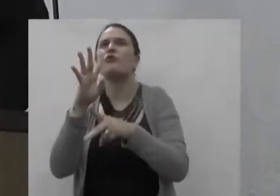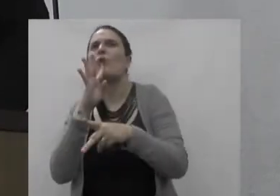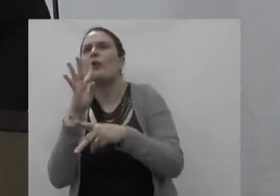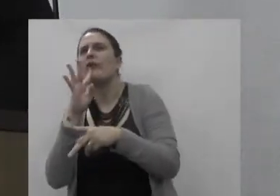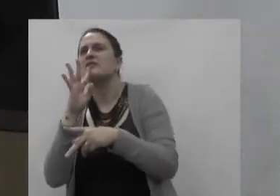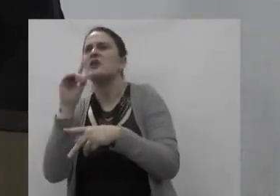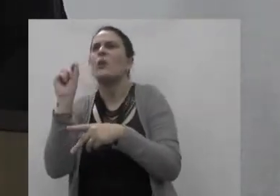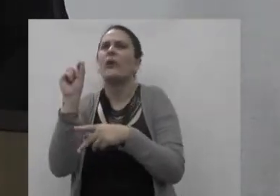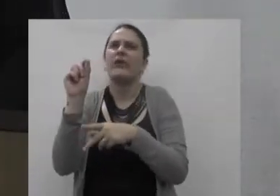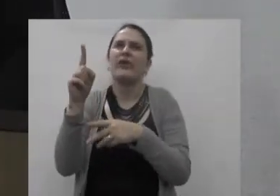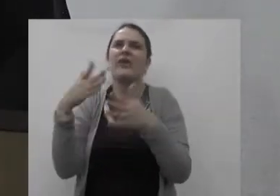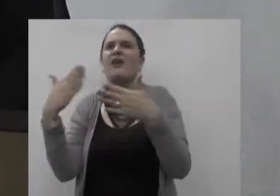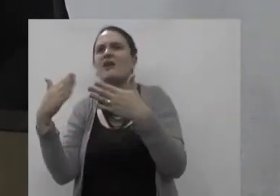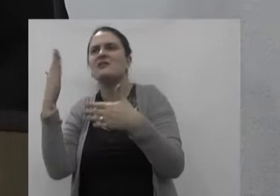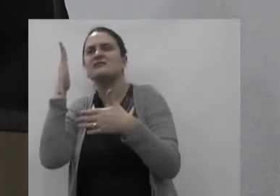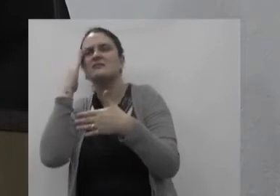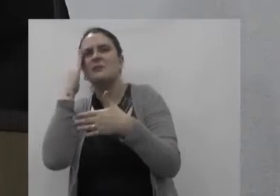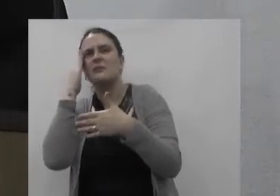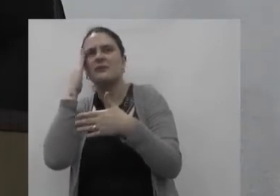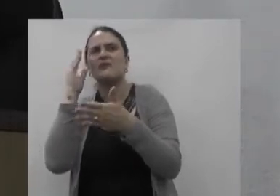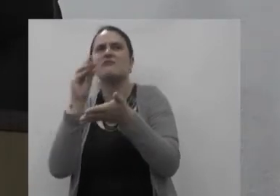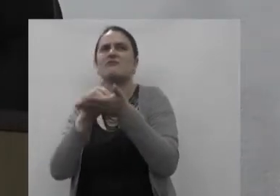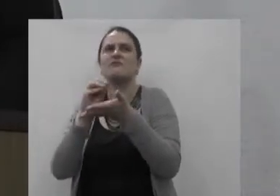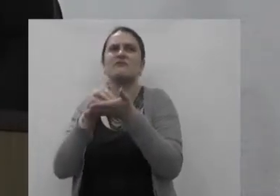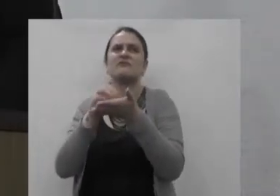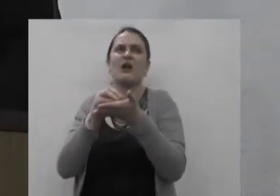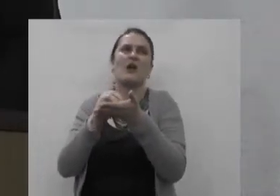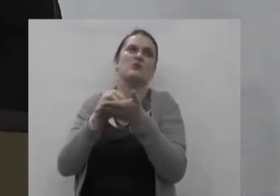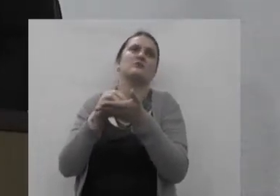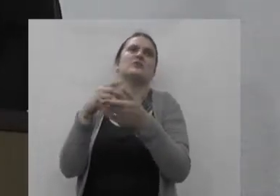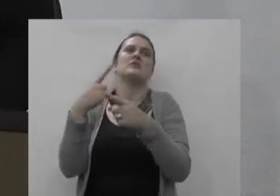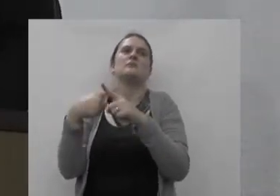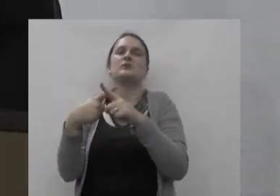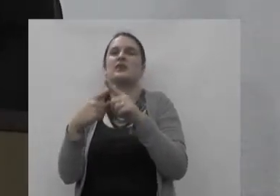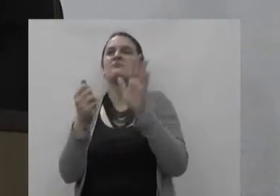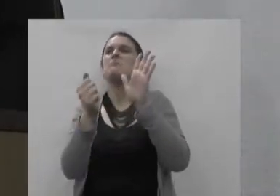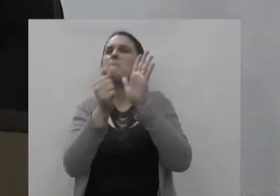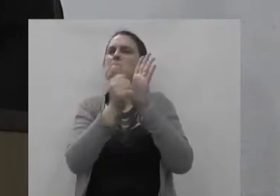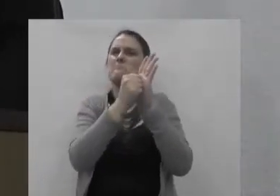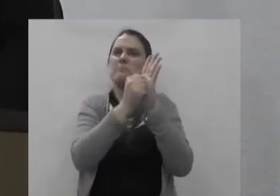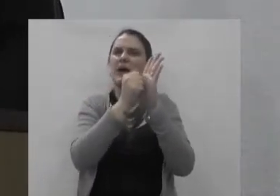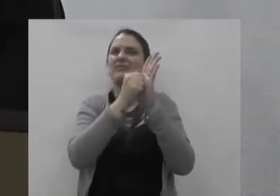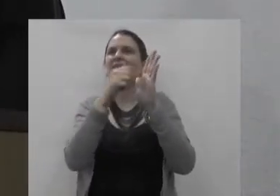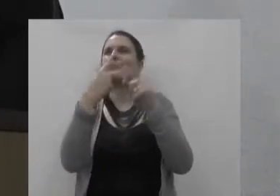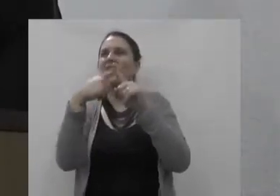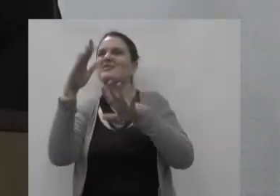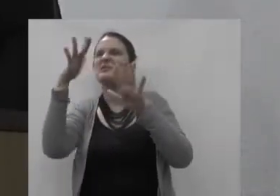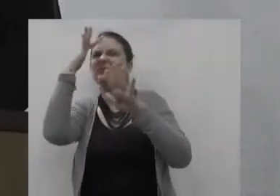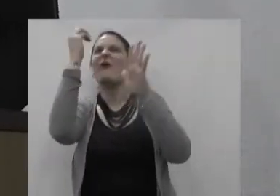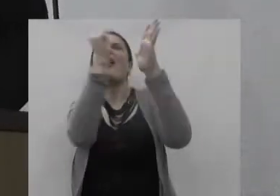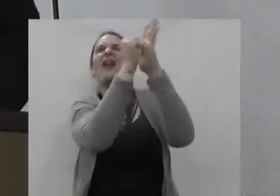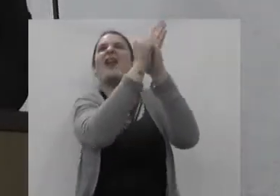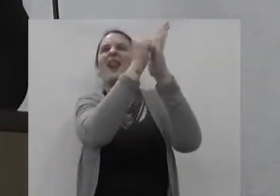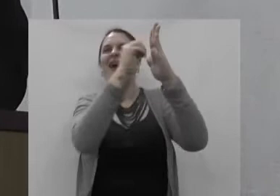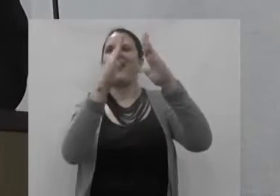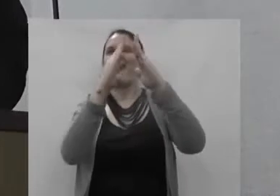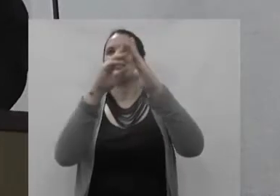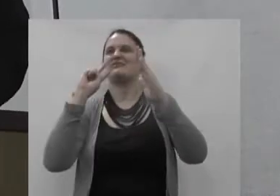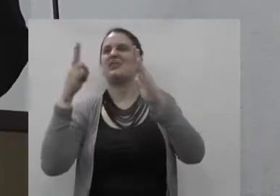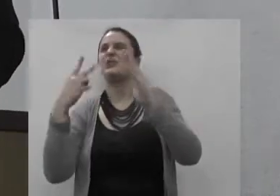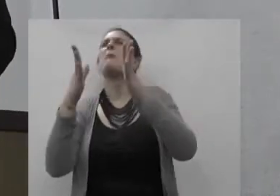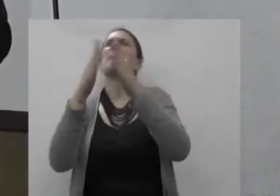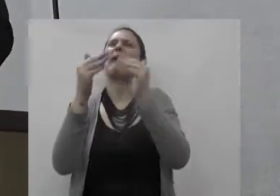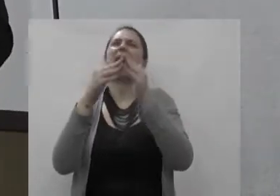que ele vai procurar o vereador lá na nossa casa, bater na nossa campainha, ou mesmo nas